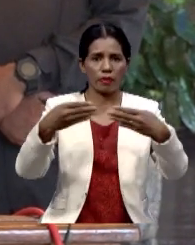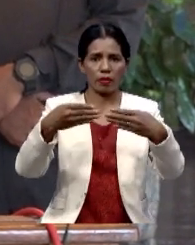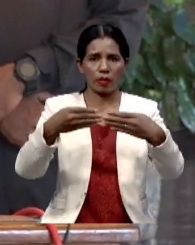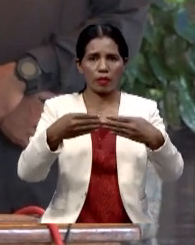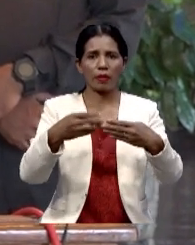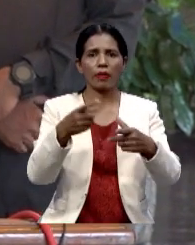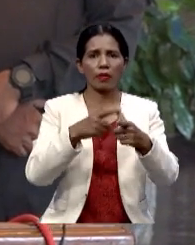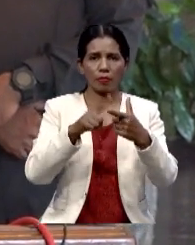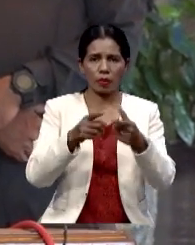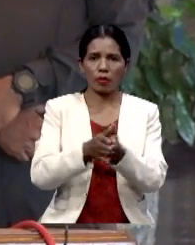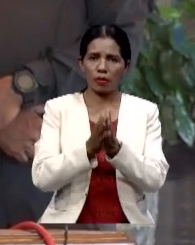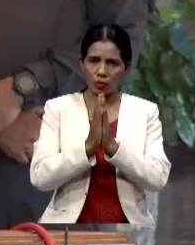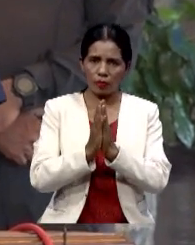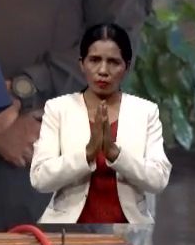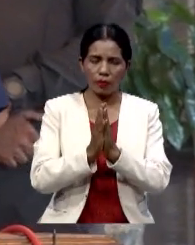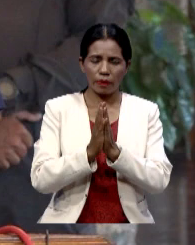sua excelência mas Russo para atunune